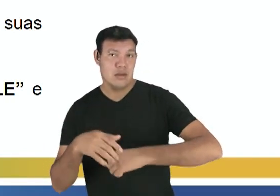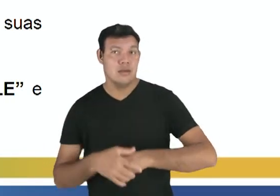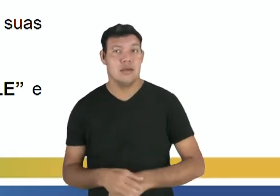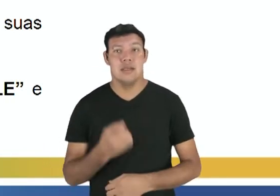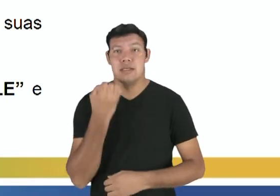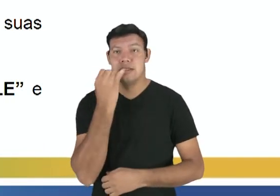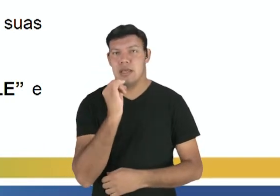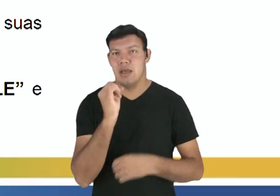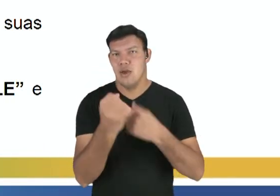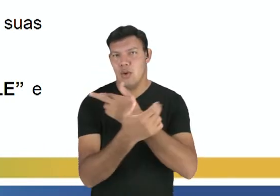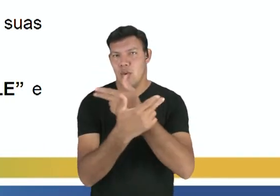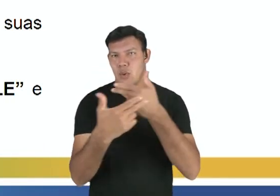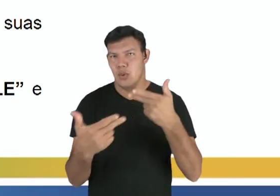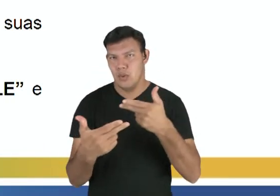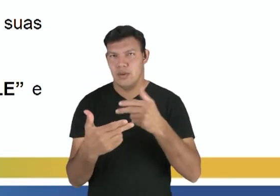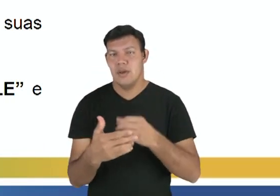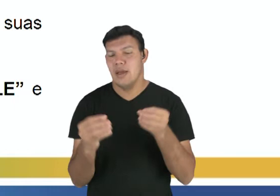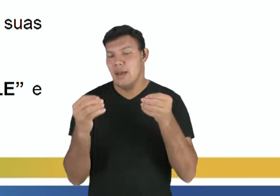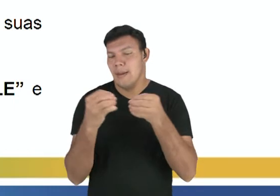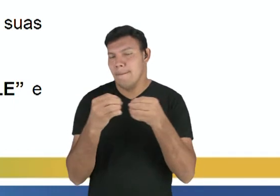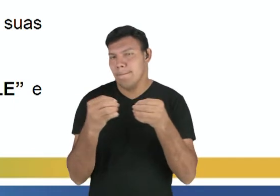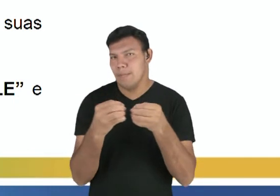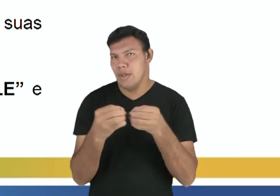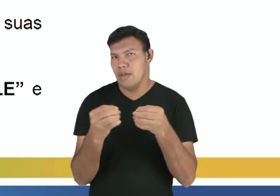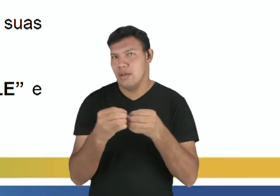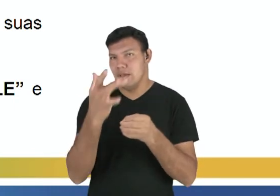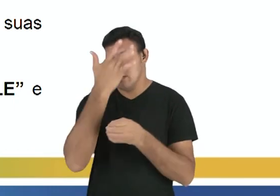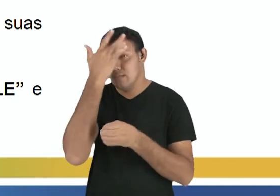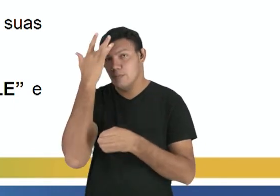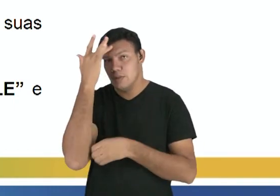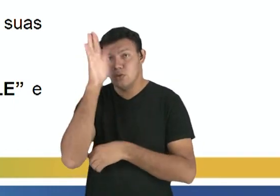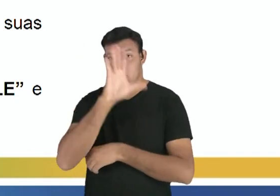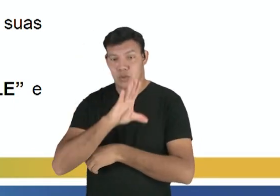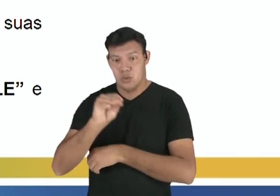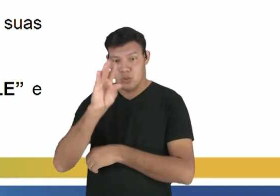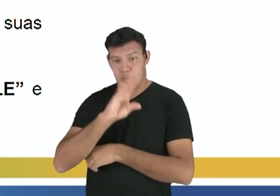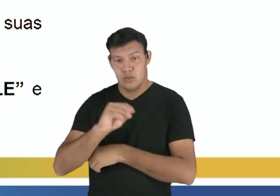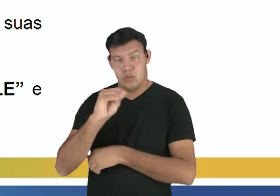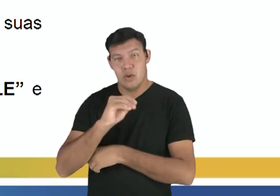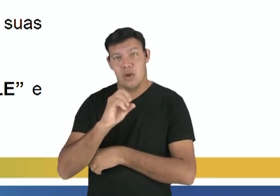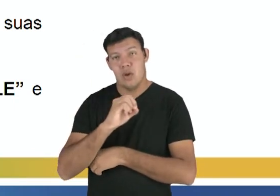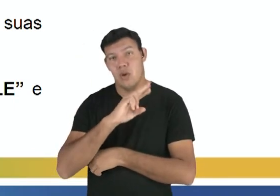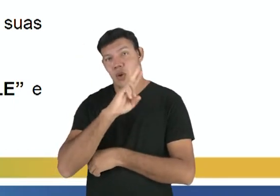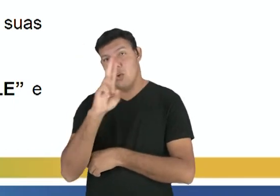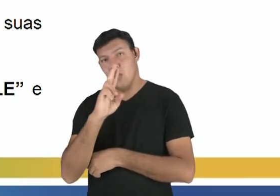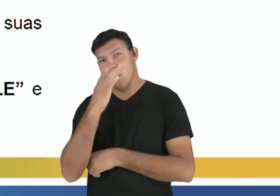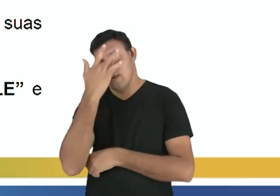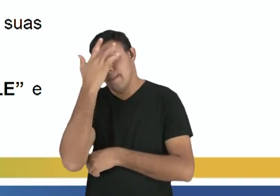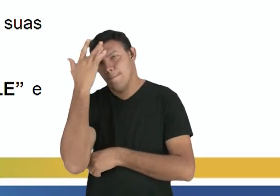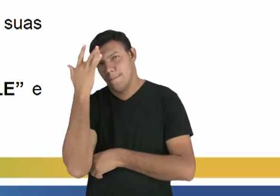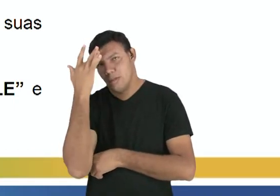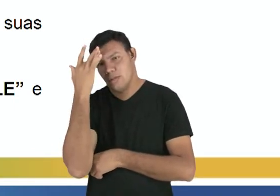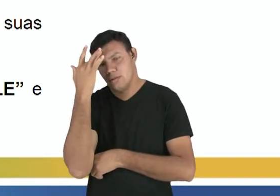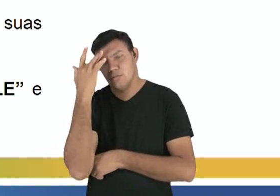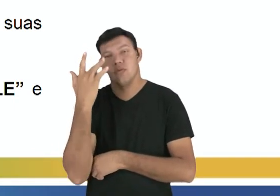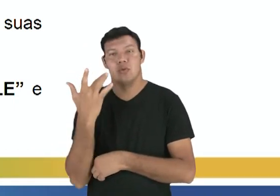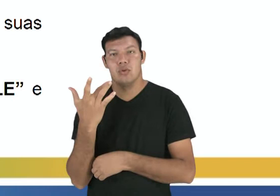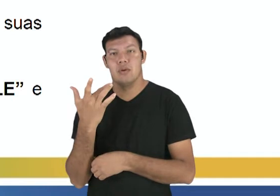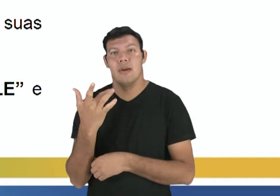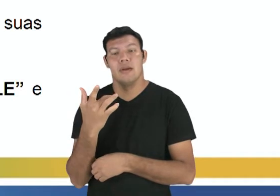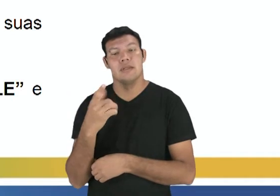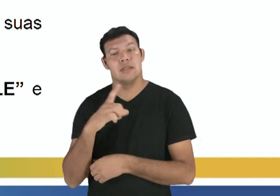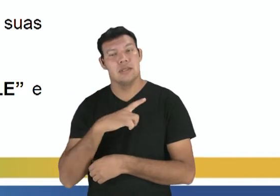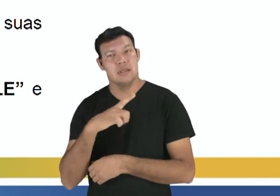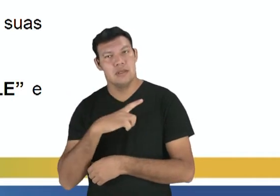Quando o objeto está mais próximo de você, ou do falante, o objeto estiver mais